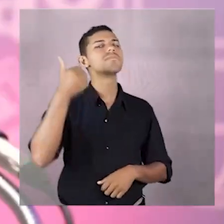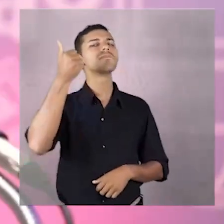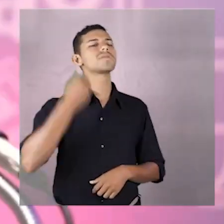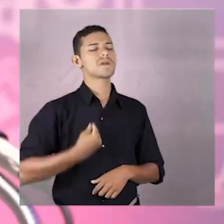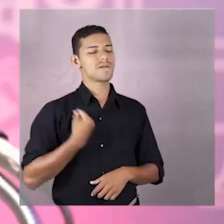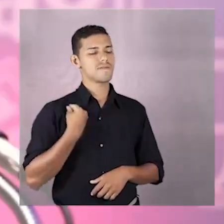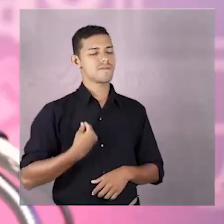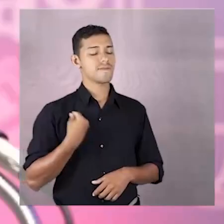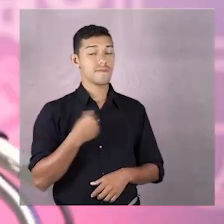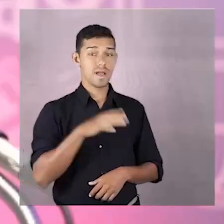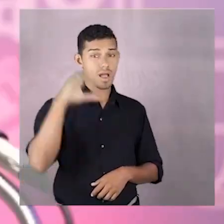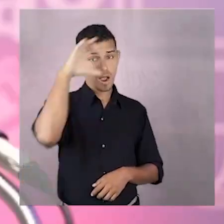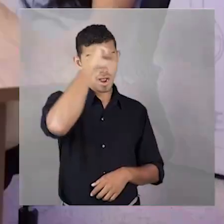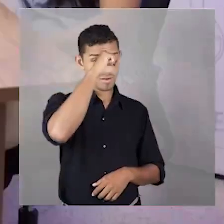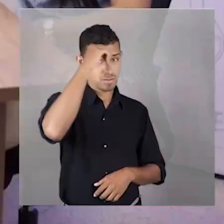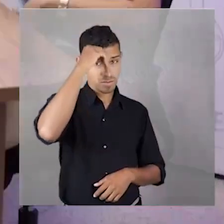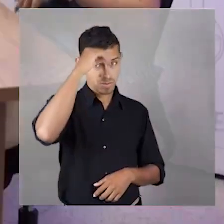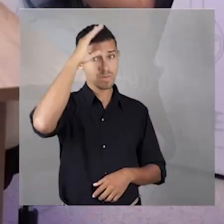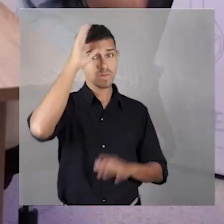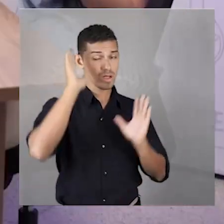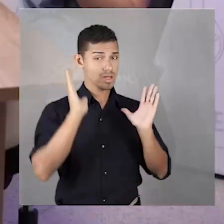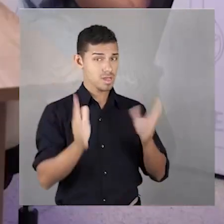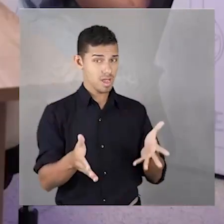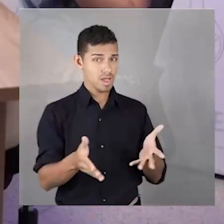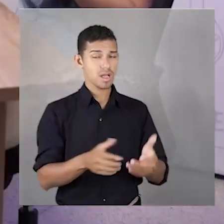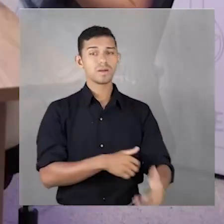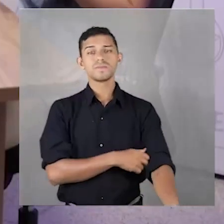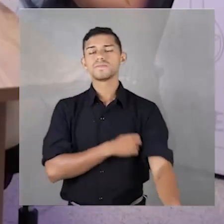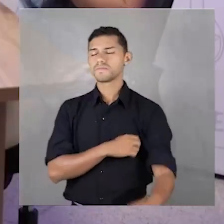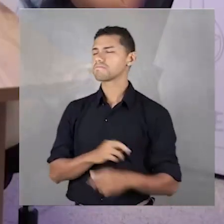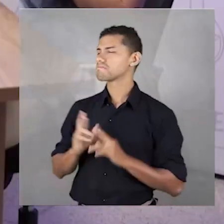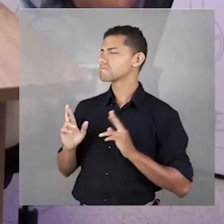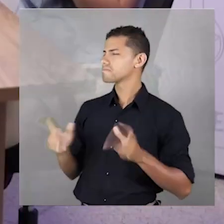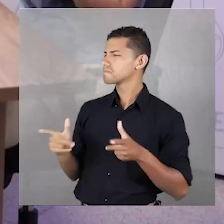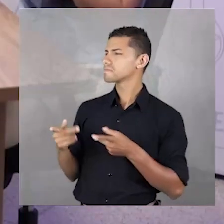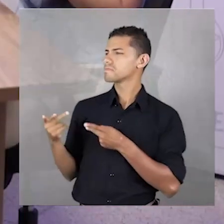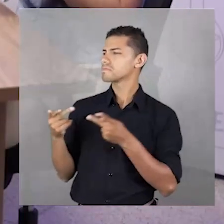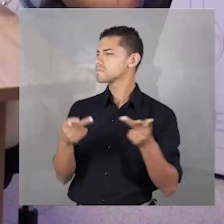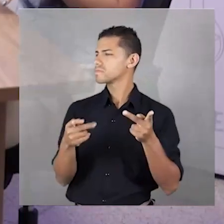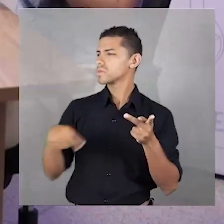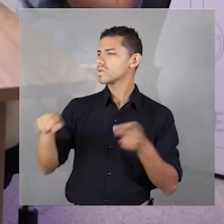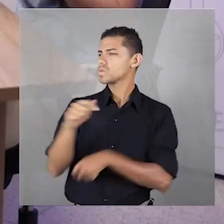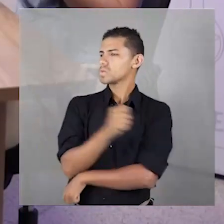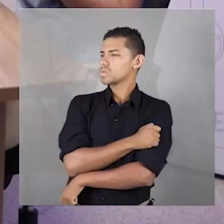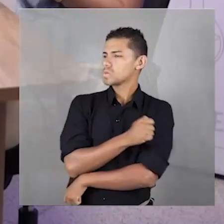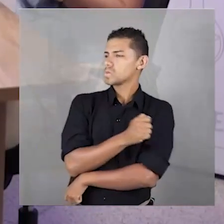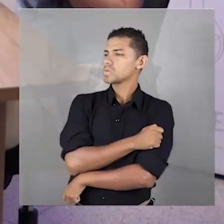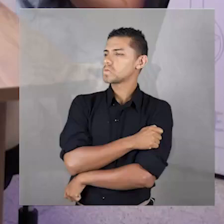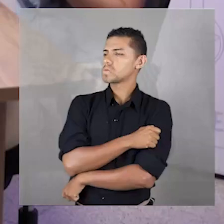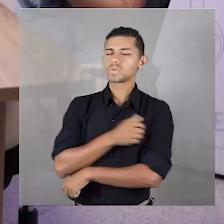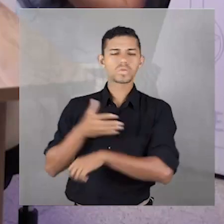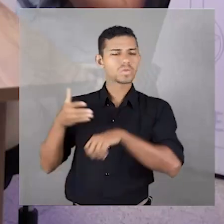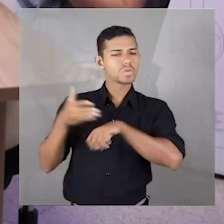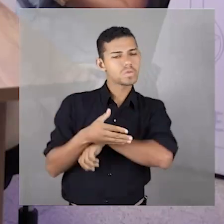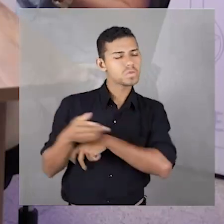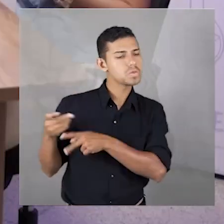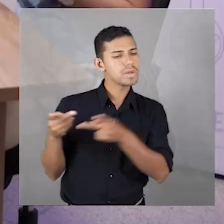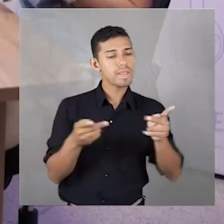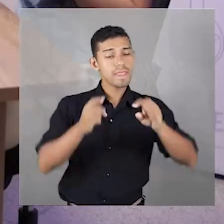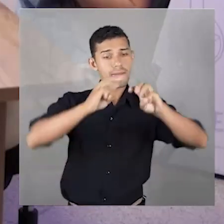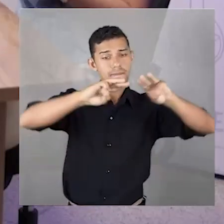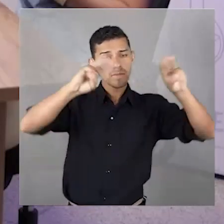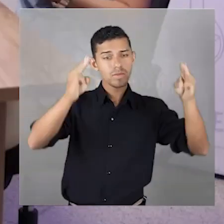você já aprendeu muitas coisas. É uma forma diferente também de levar o estudante, como você falou, a gente tem museus de